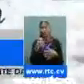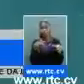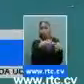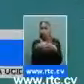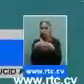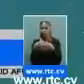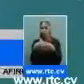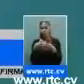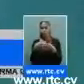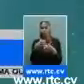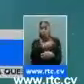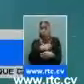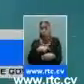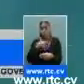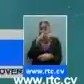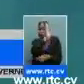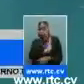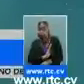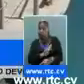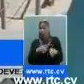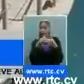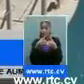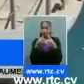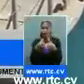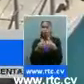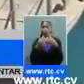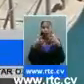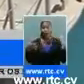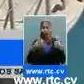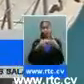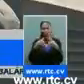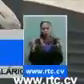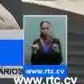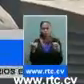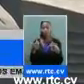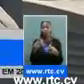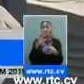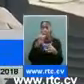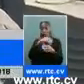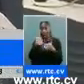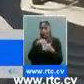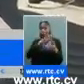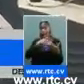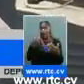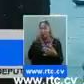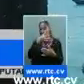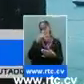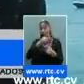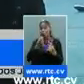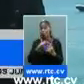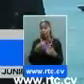costeira navios e botes da unidade está enquadrado no plano anual de atividades dessa vertente das forças